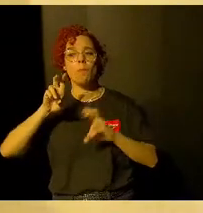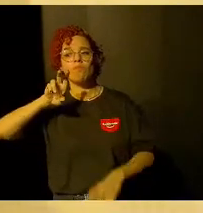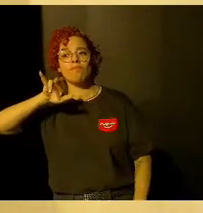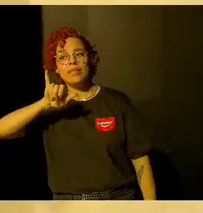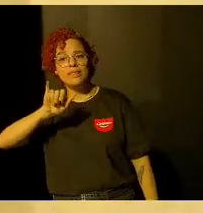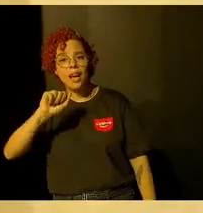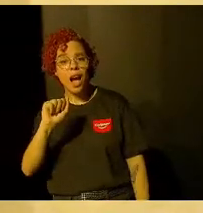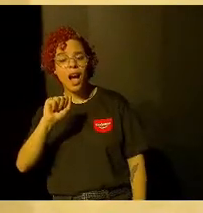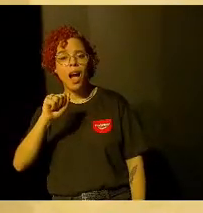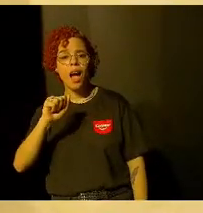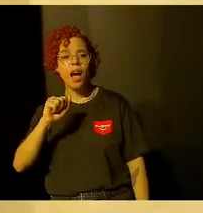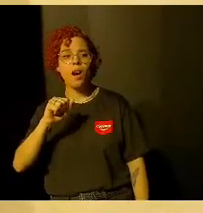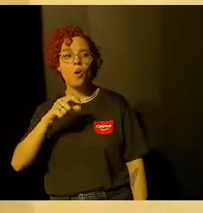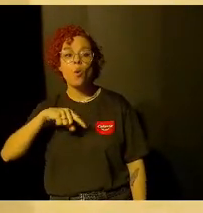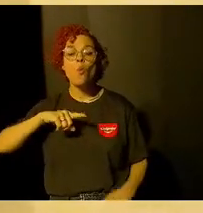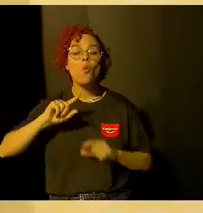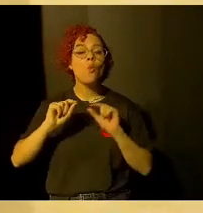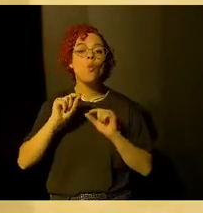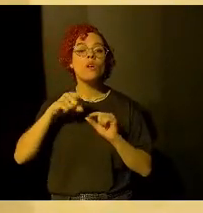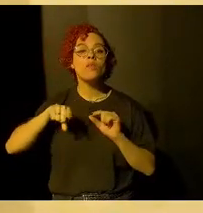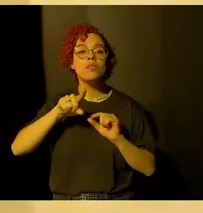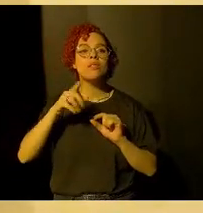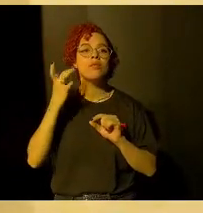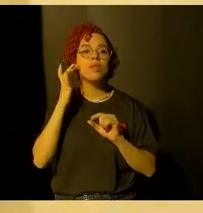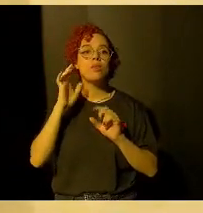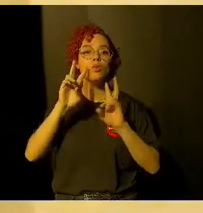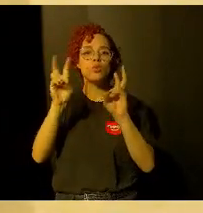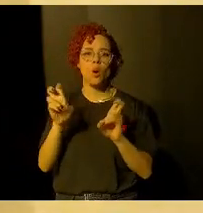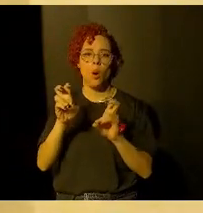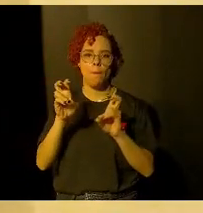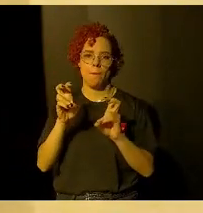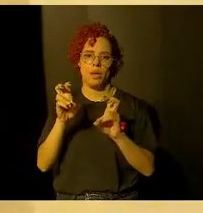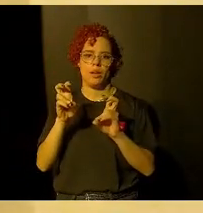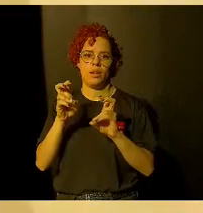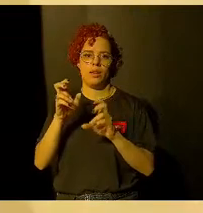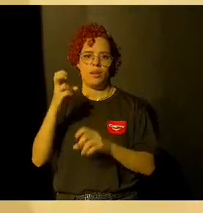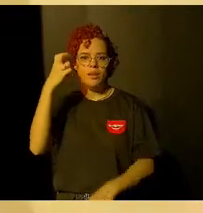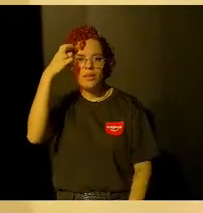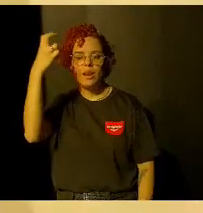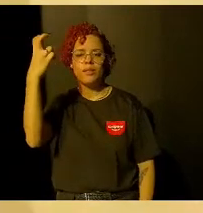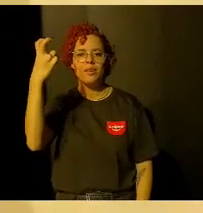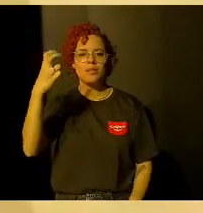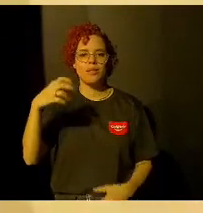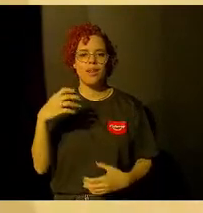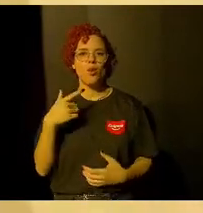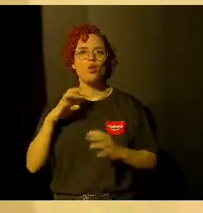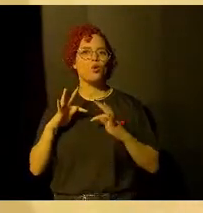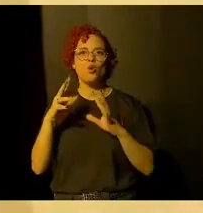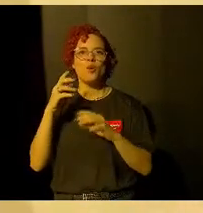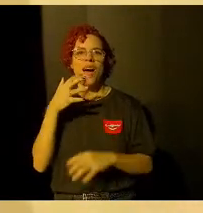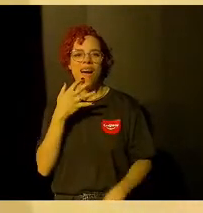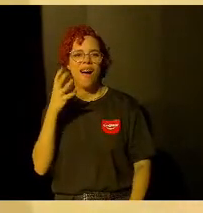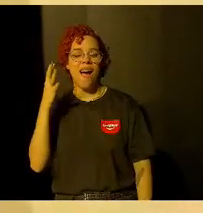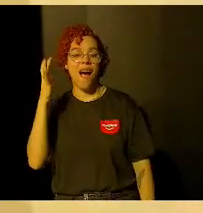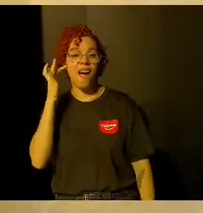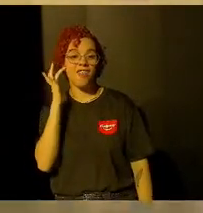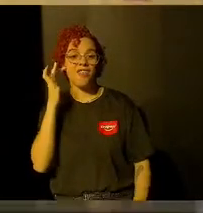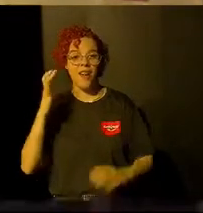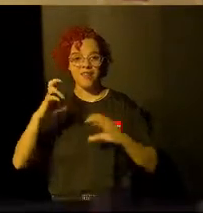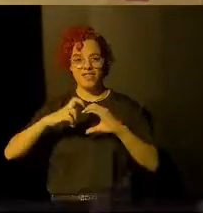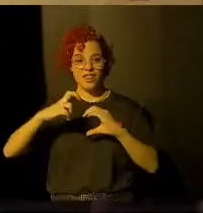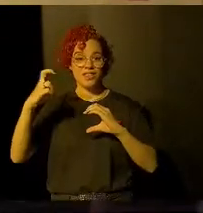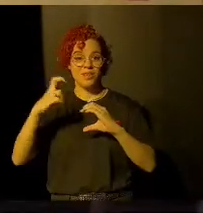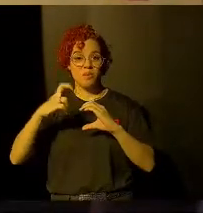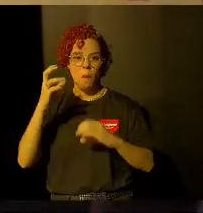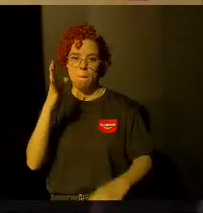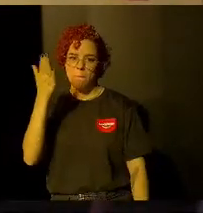todo mundo sabe todo mundo aqui todo mundo achando chat de PT meio burro Depois dessa pergunta não é